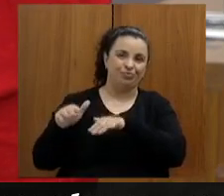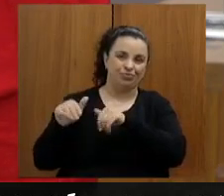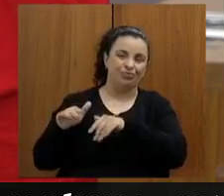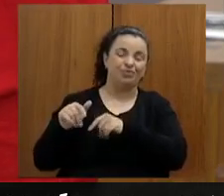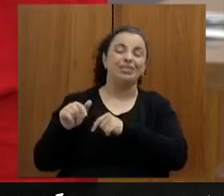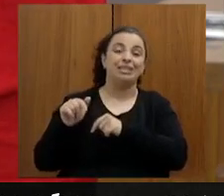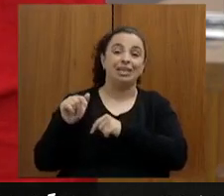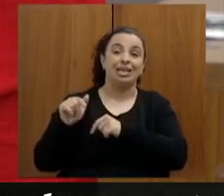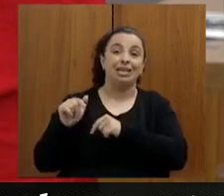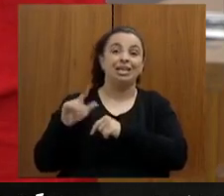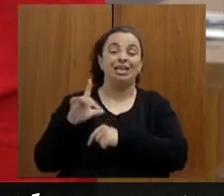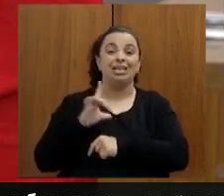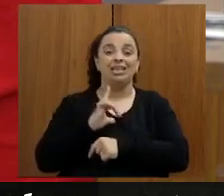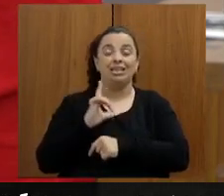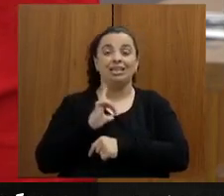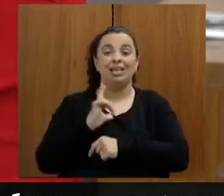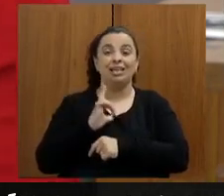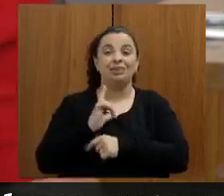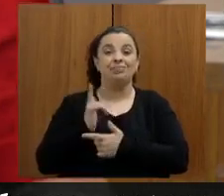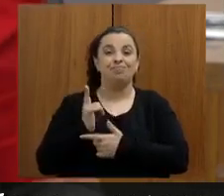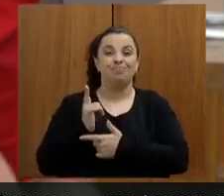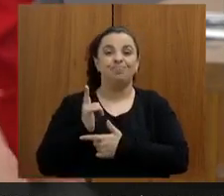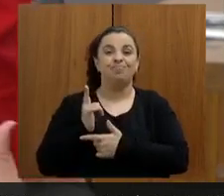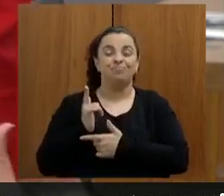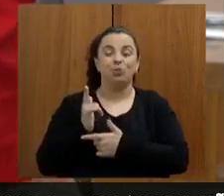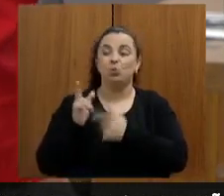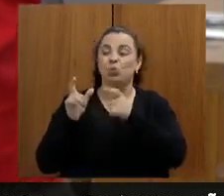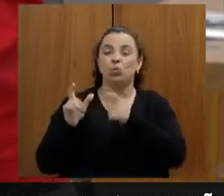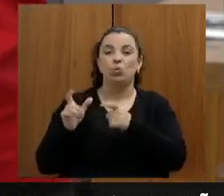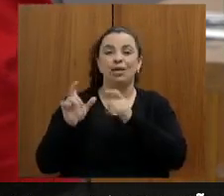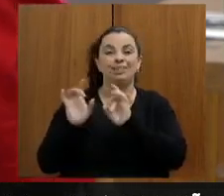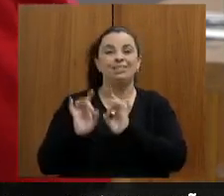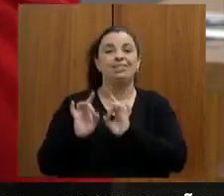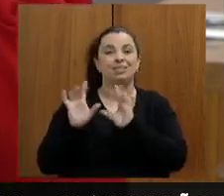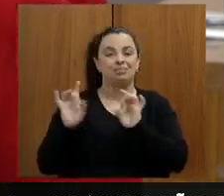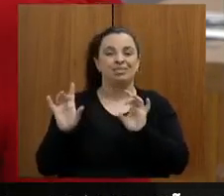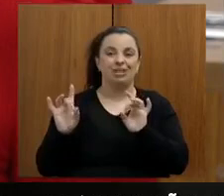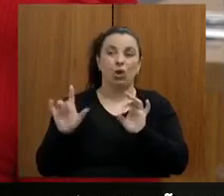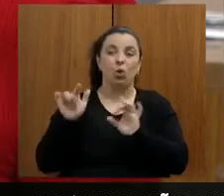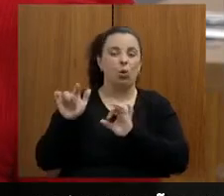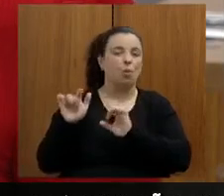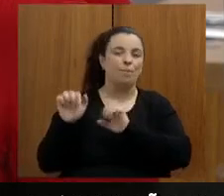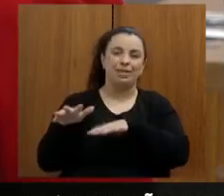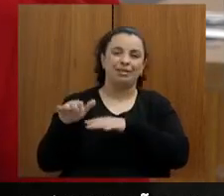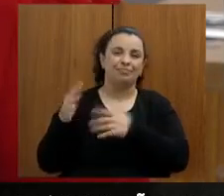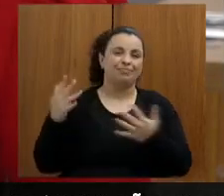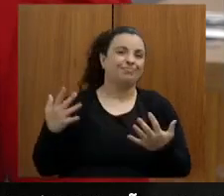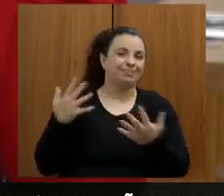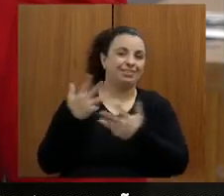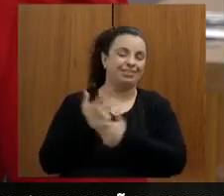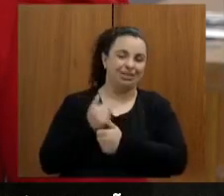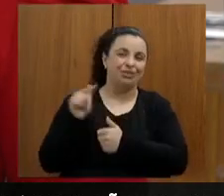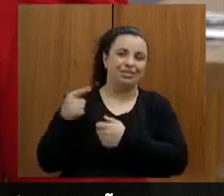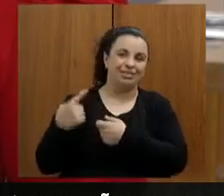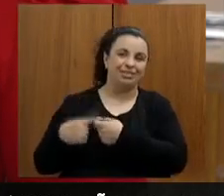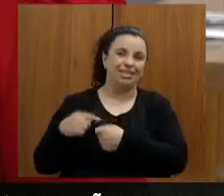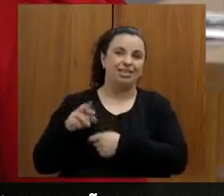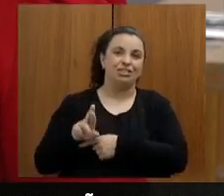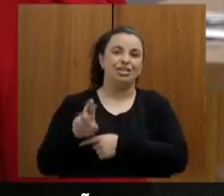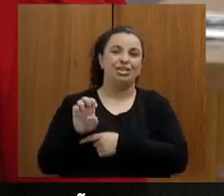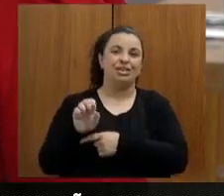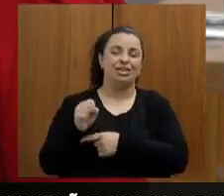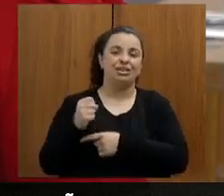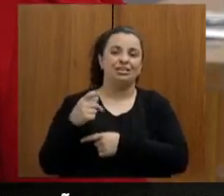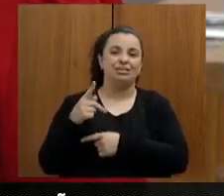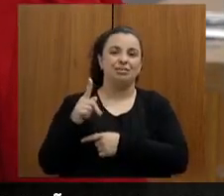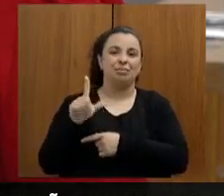é um local muito apropriado é lindo nosso Batalhão lá em Resplendor os bombeiros